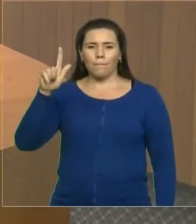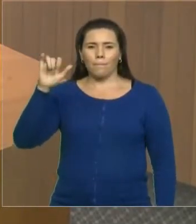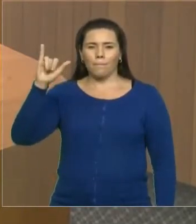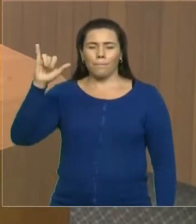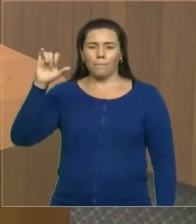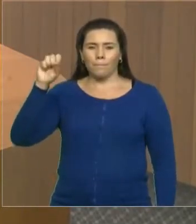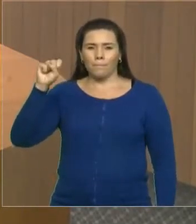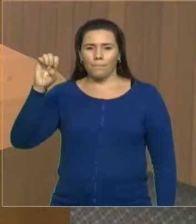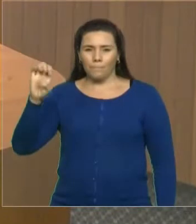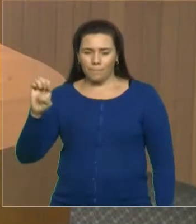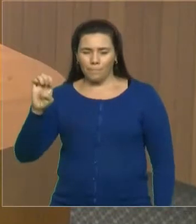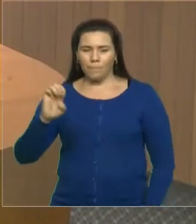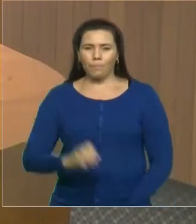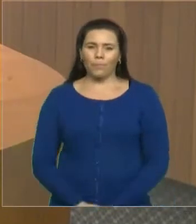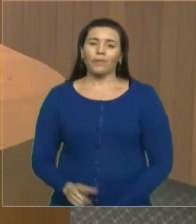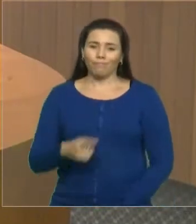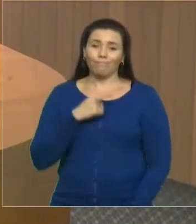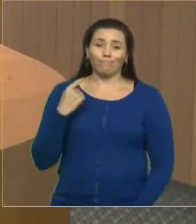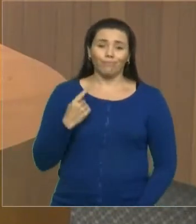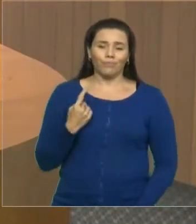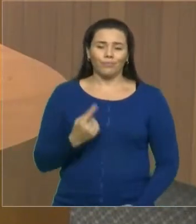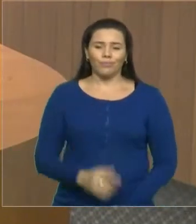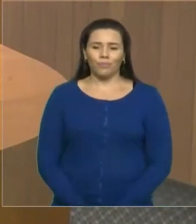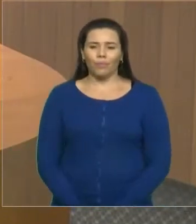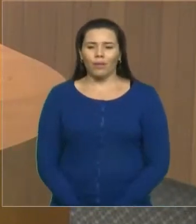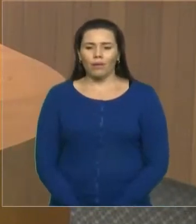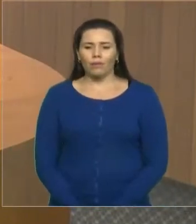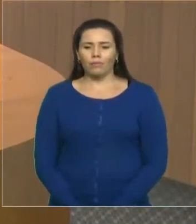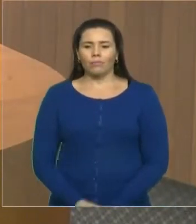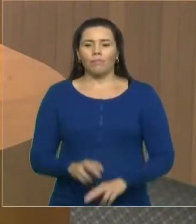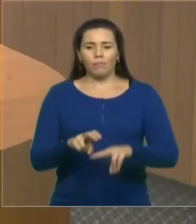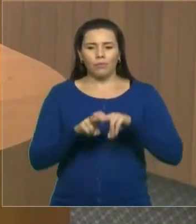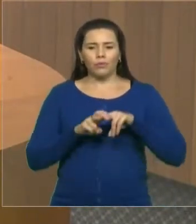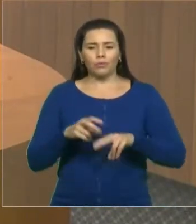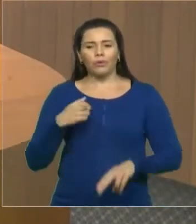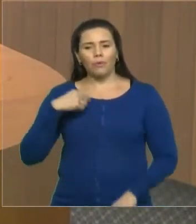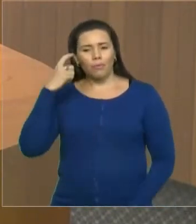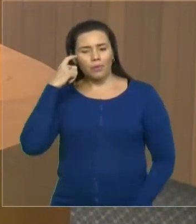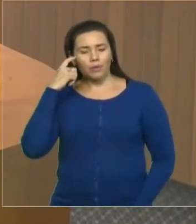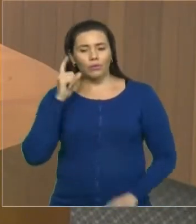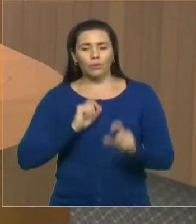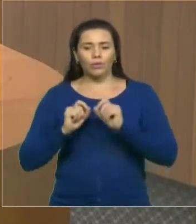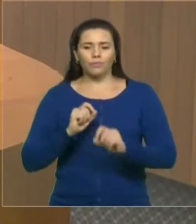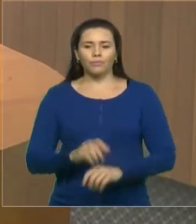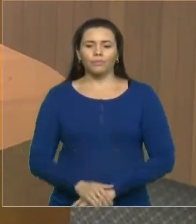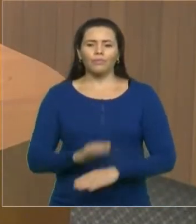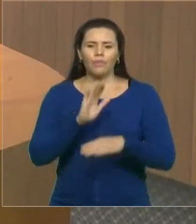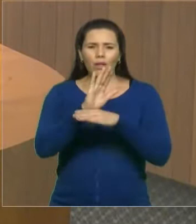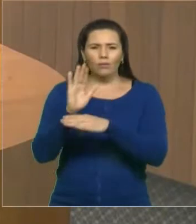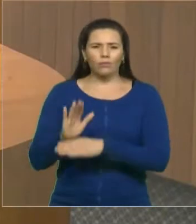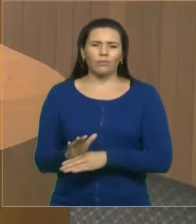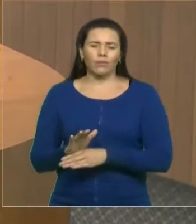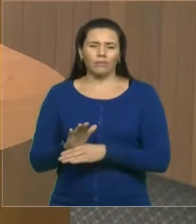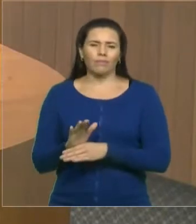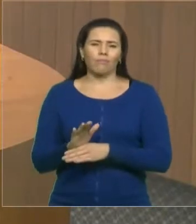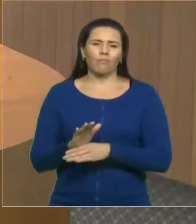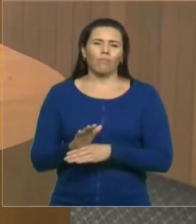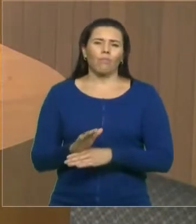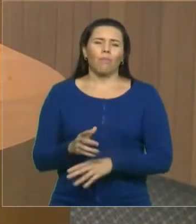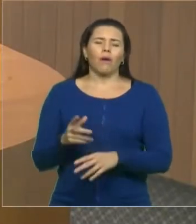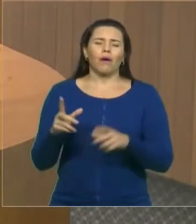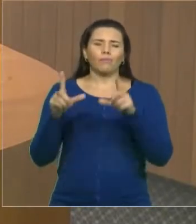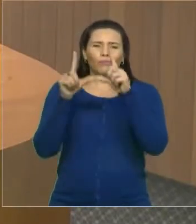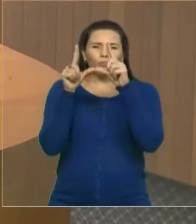Imperatriz, eu para São Luís, para ajudar a diminuir a fila de cirurgias eletivas, que é um problema do Brasil inteiro, e o Maranhão